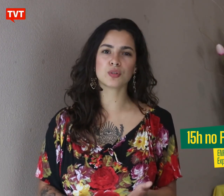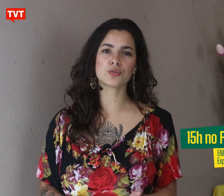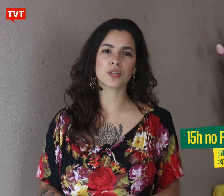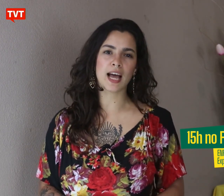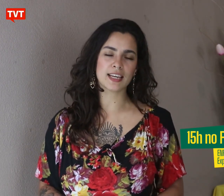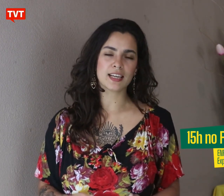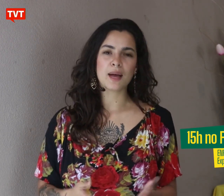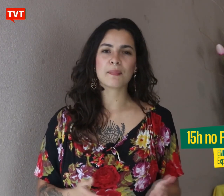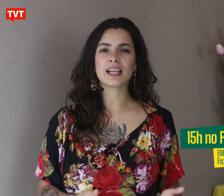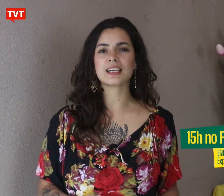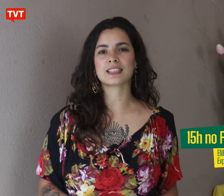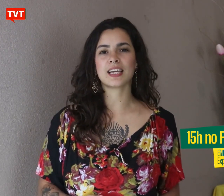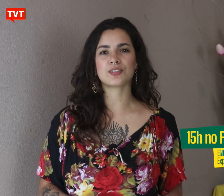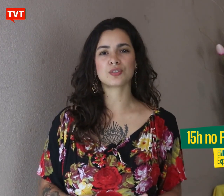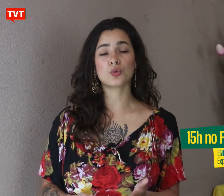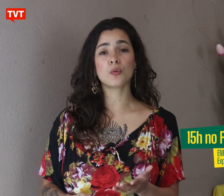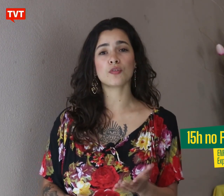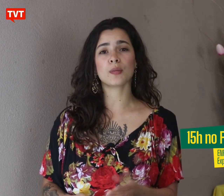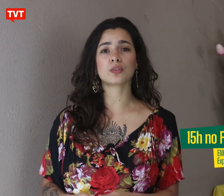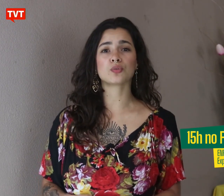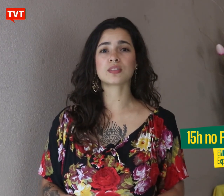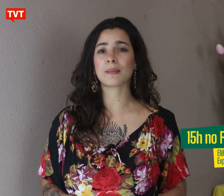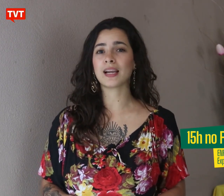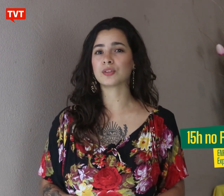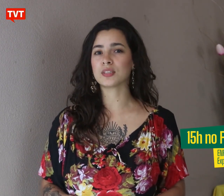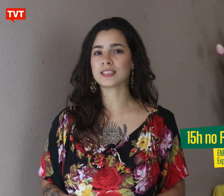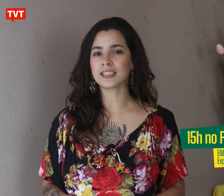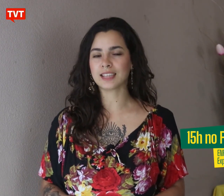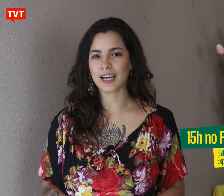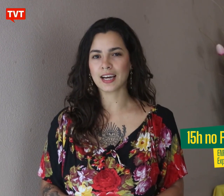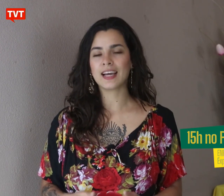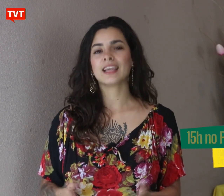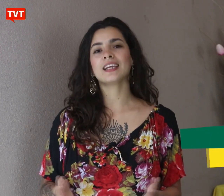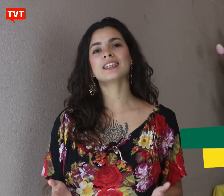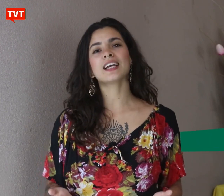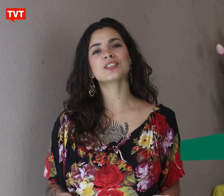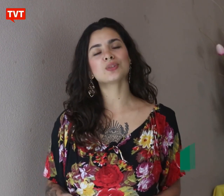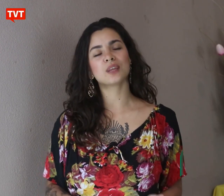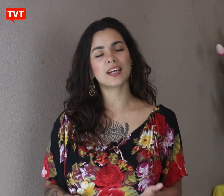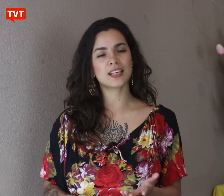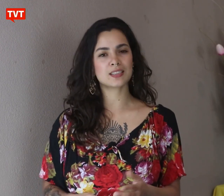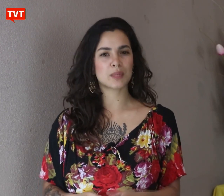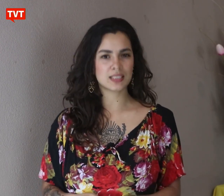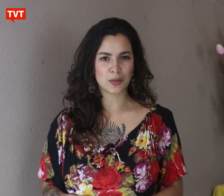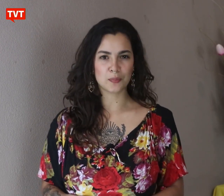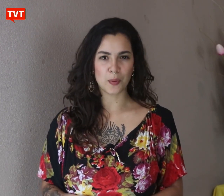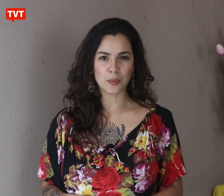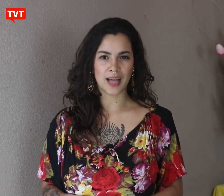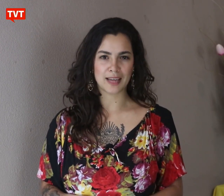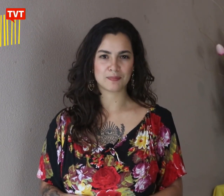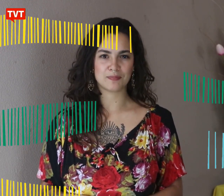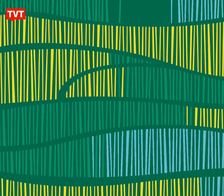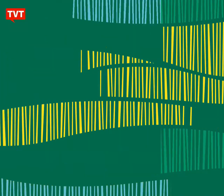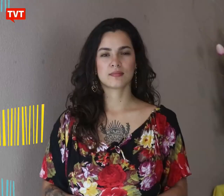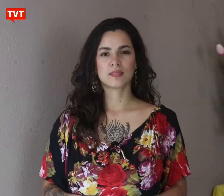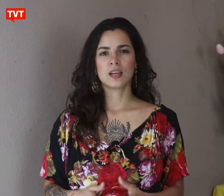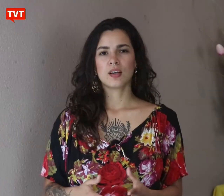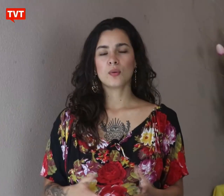Praxis Revolucionária pelas redes do Movimento dos Trabalhadores Sem Terra e da editora Expressão